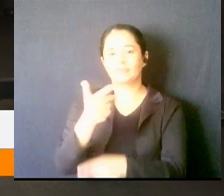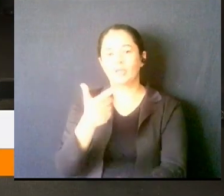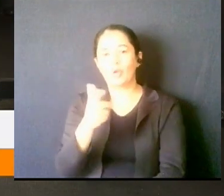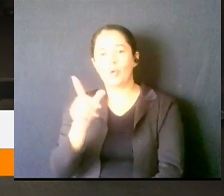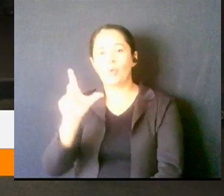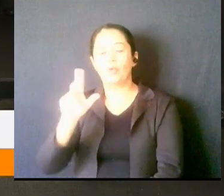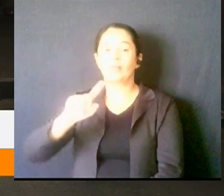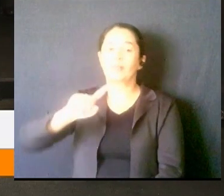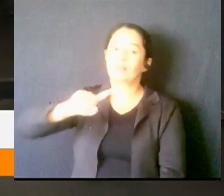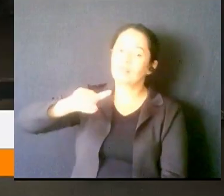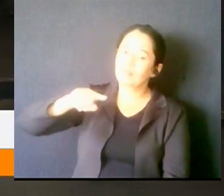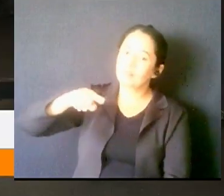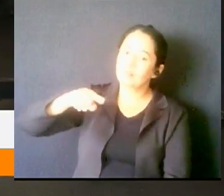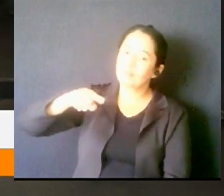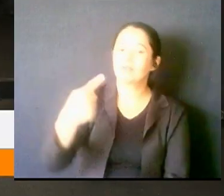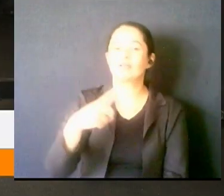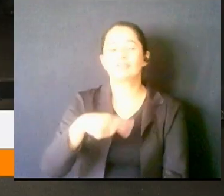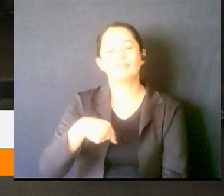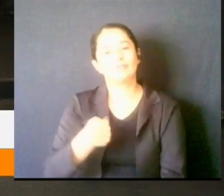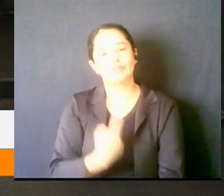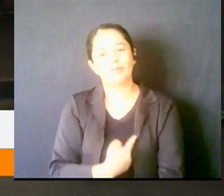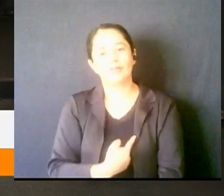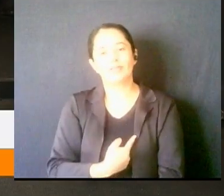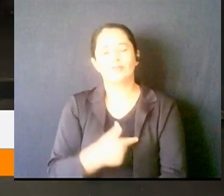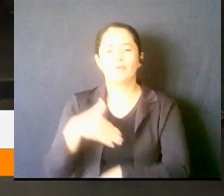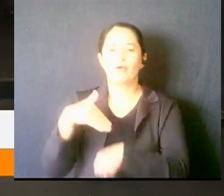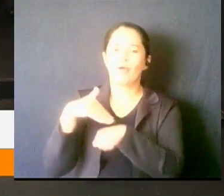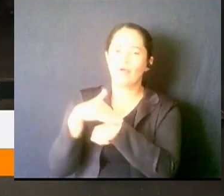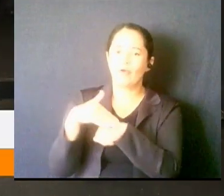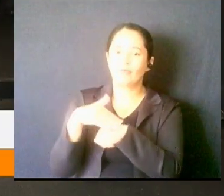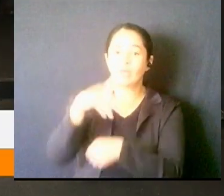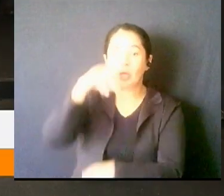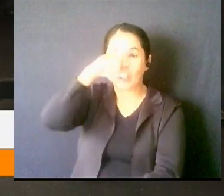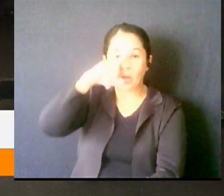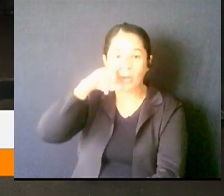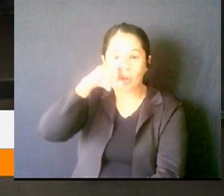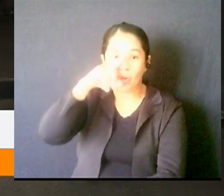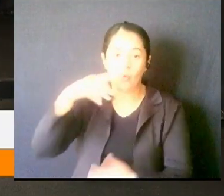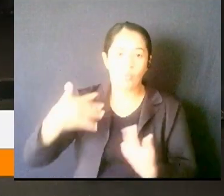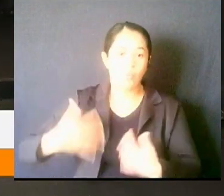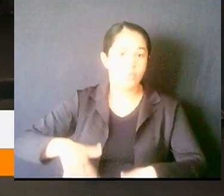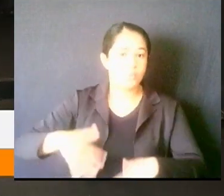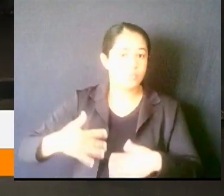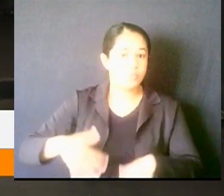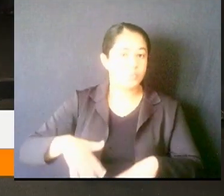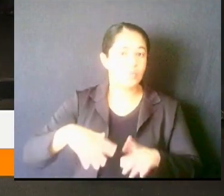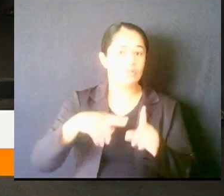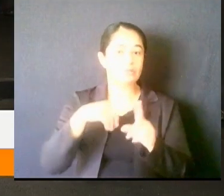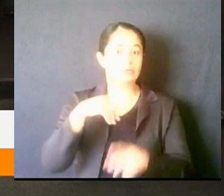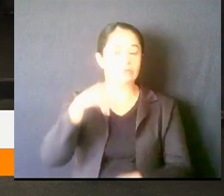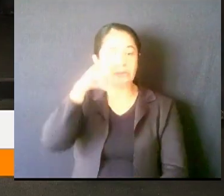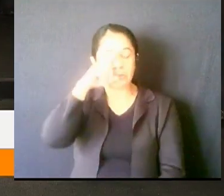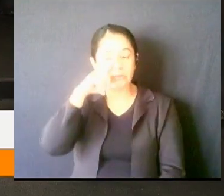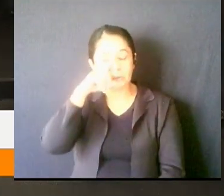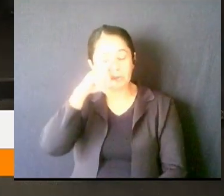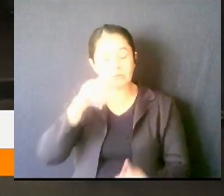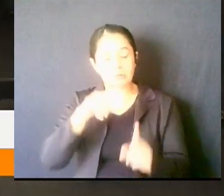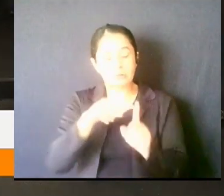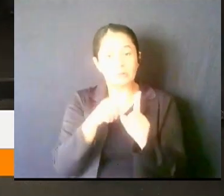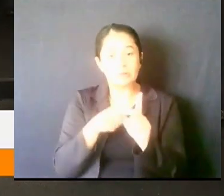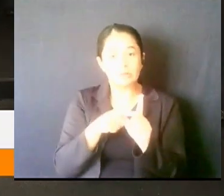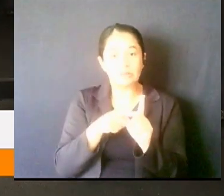vamos abordar a questão do risco. O risco para a mãe, o risco para a criança,